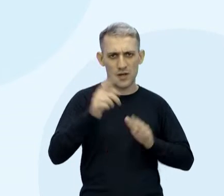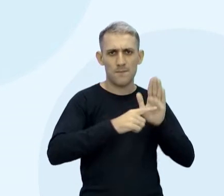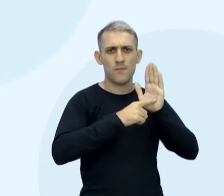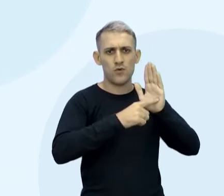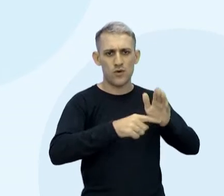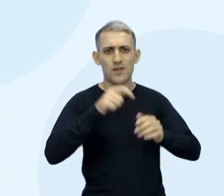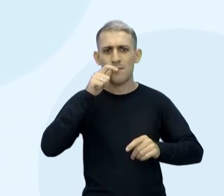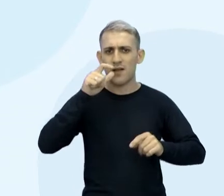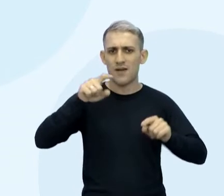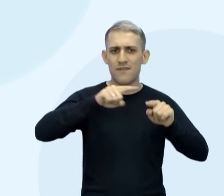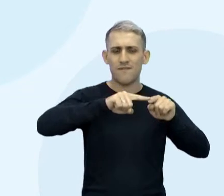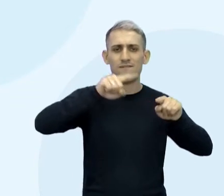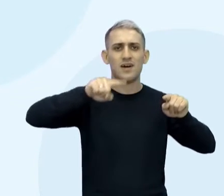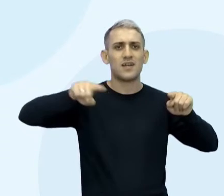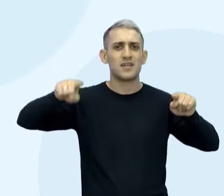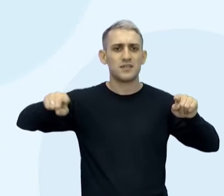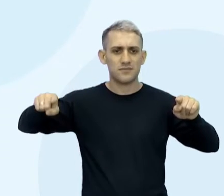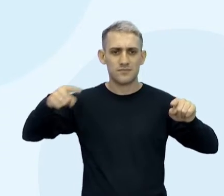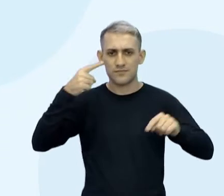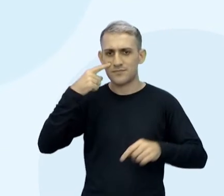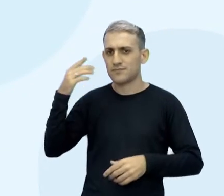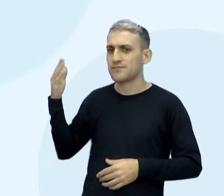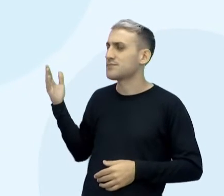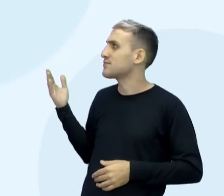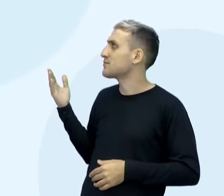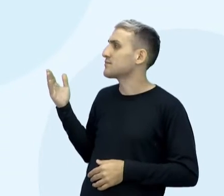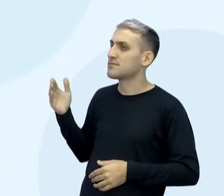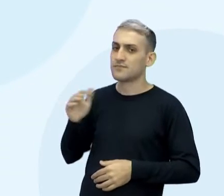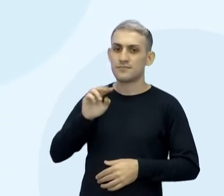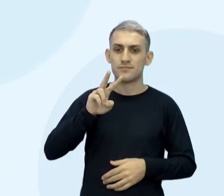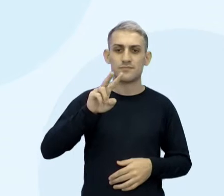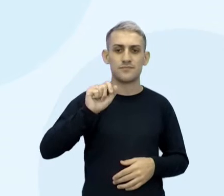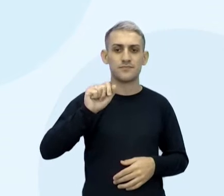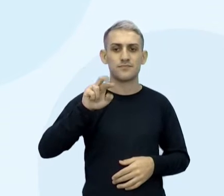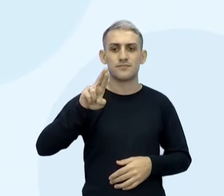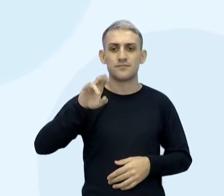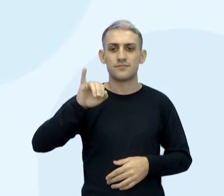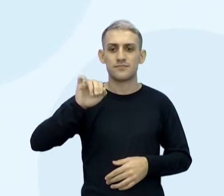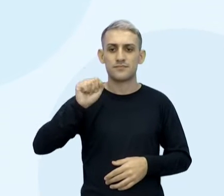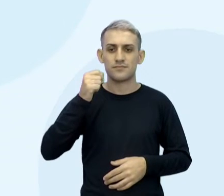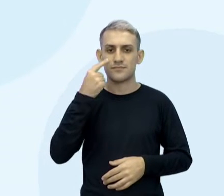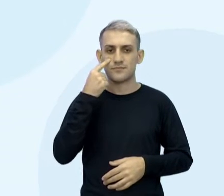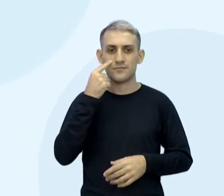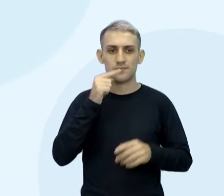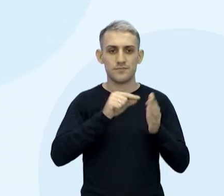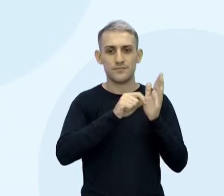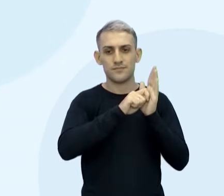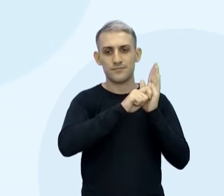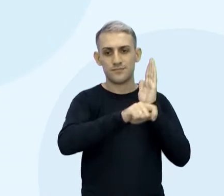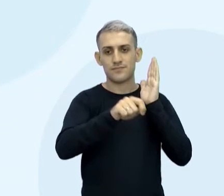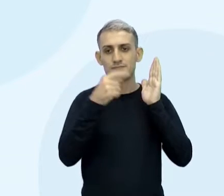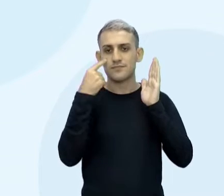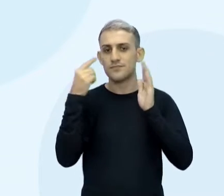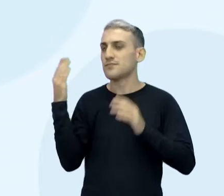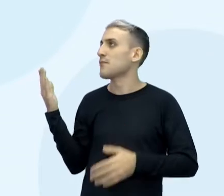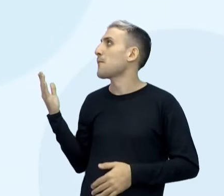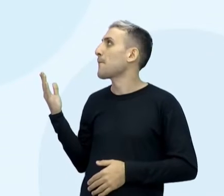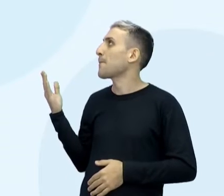palavra varia. Olha lá, a palavra varia apareceu aqui, ó. Deixa eu pegar um marca-texto aqui, ó.